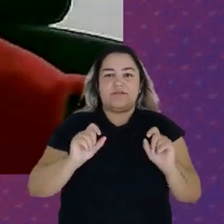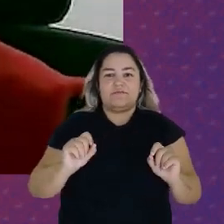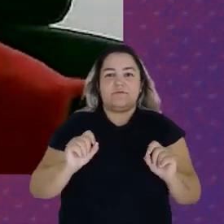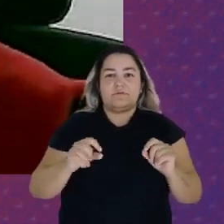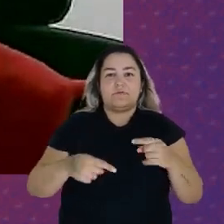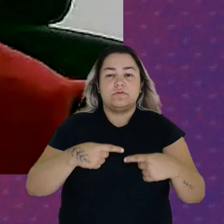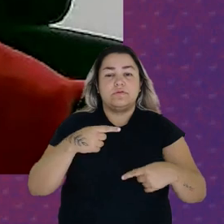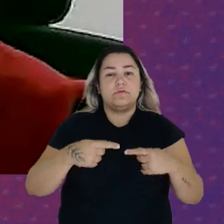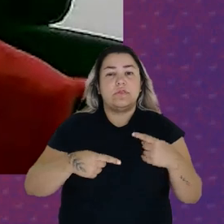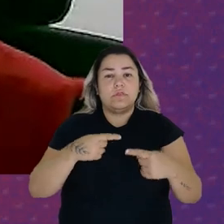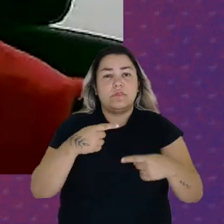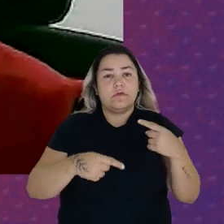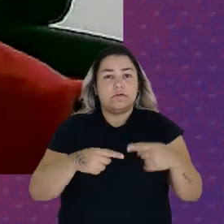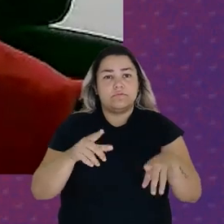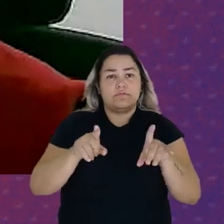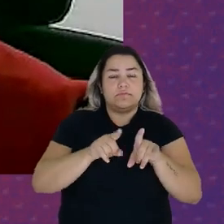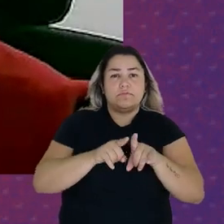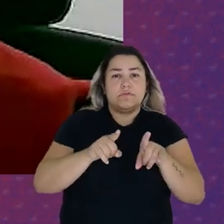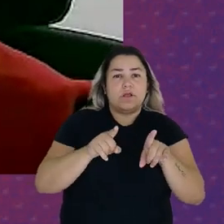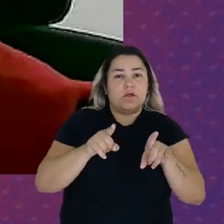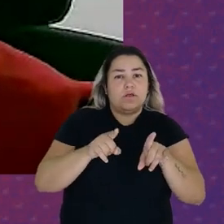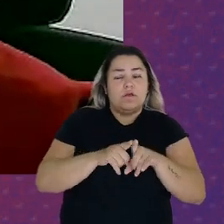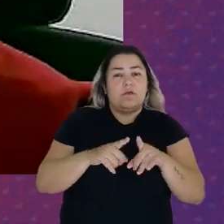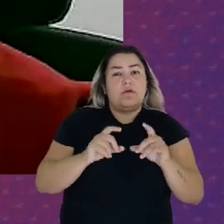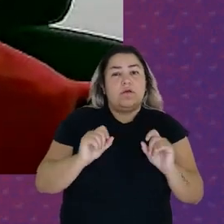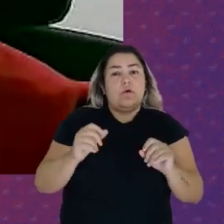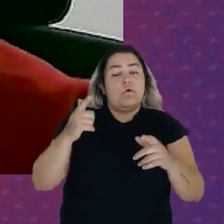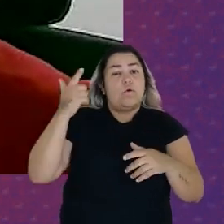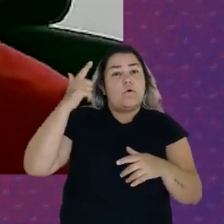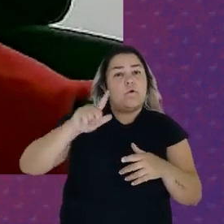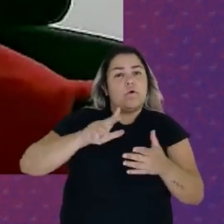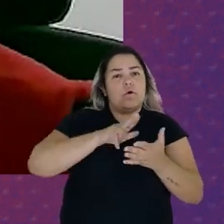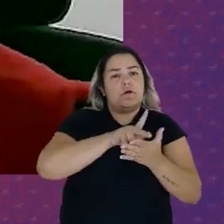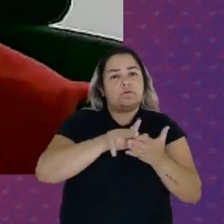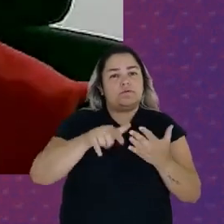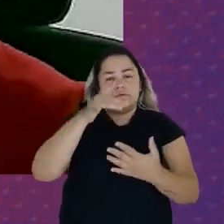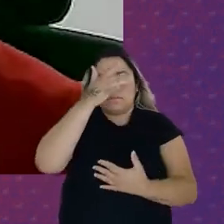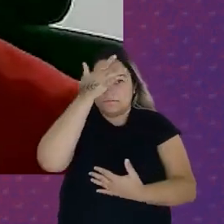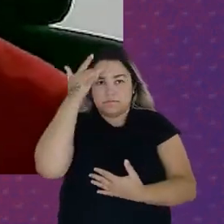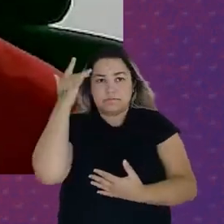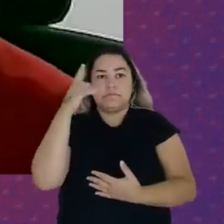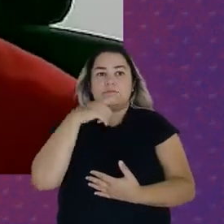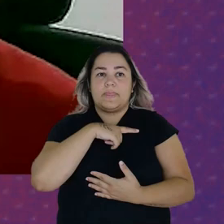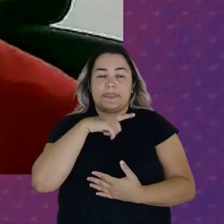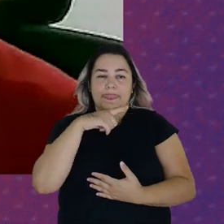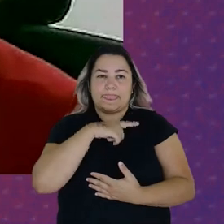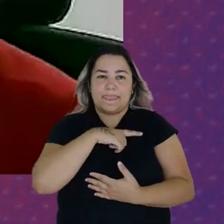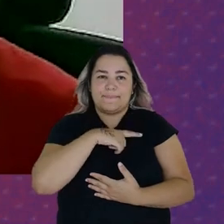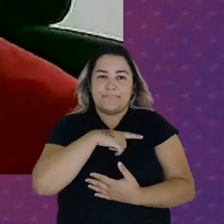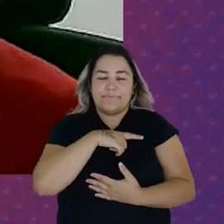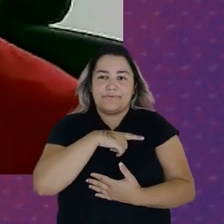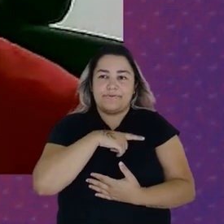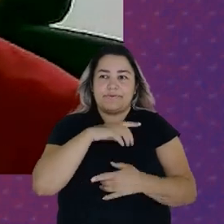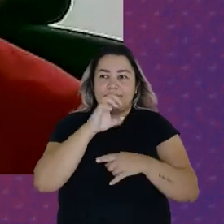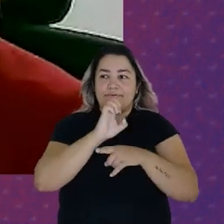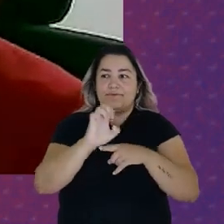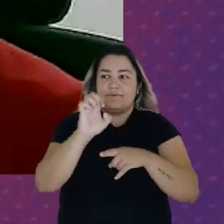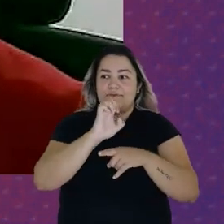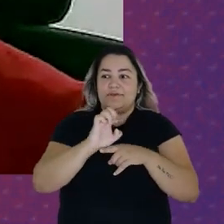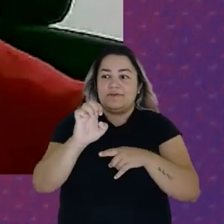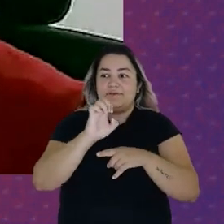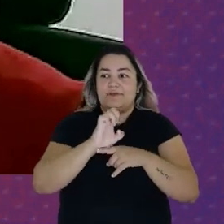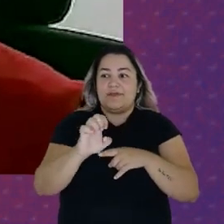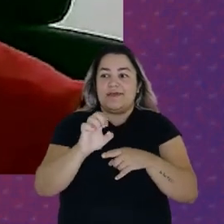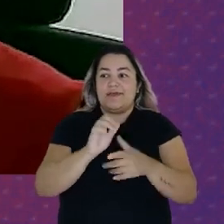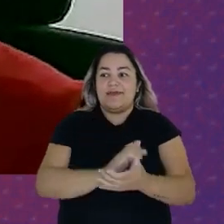as companheiras, e contra muitas outras pessoas que têm um fundo nesse estado, que é um berço